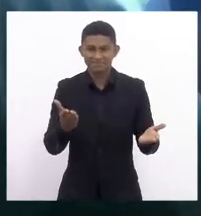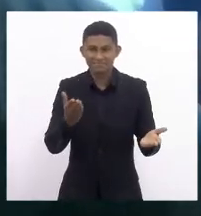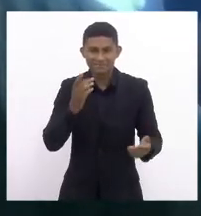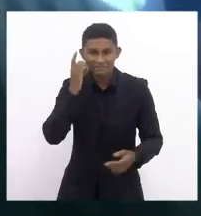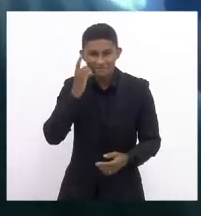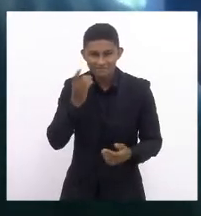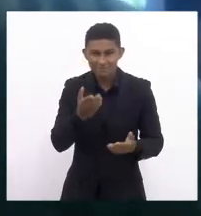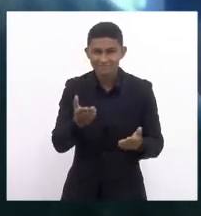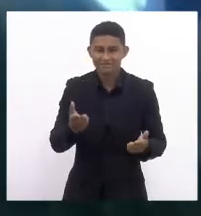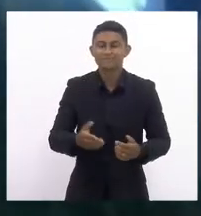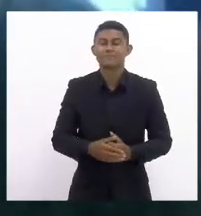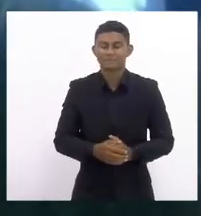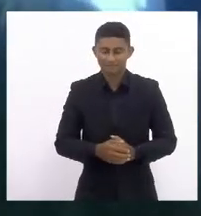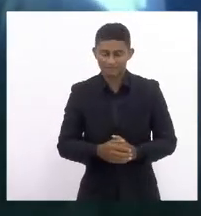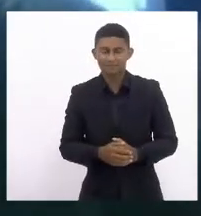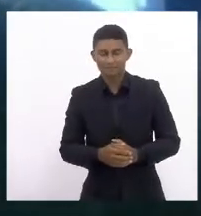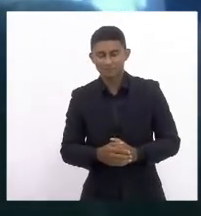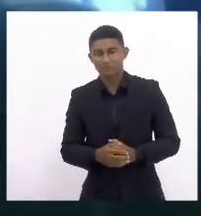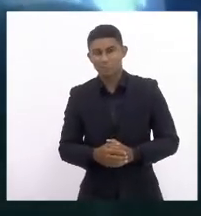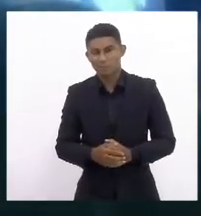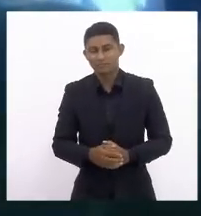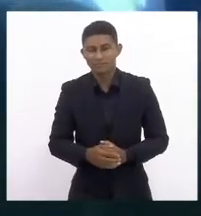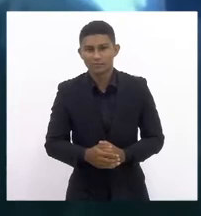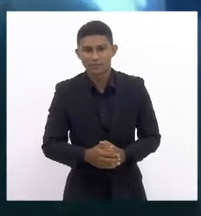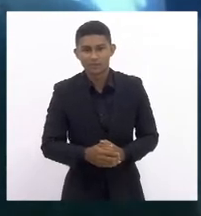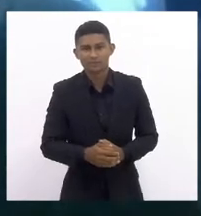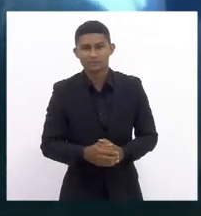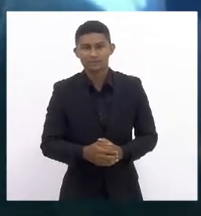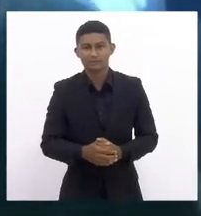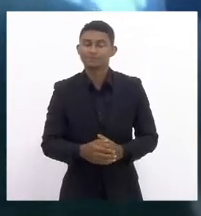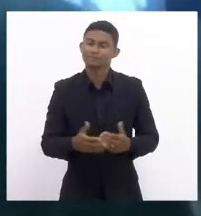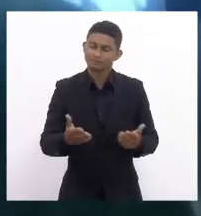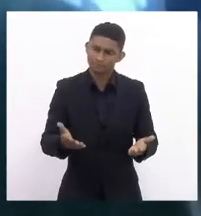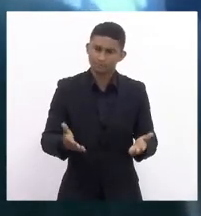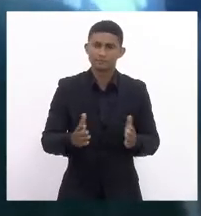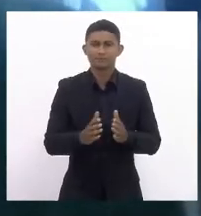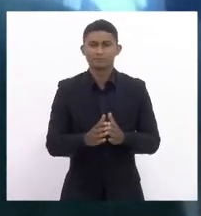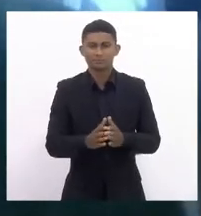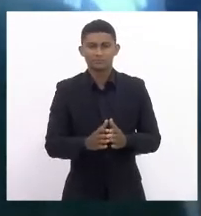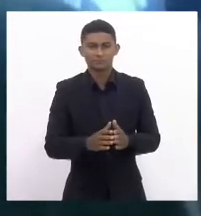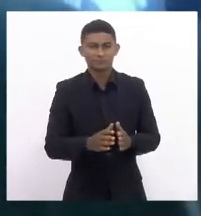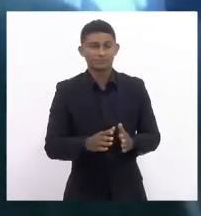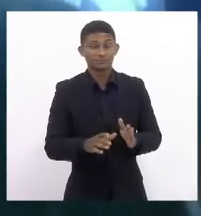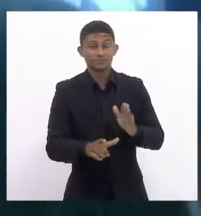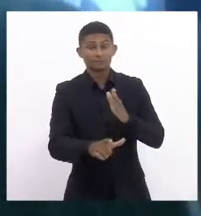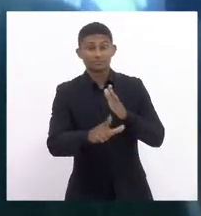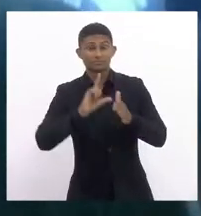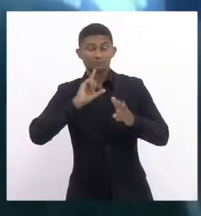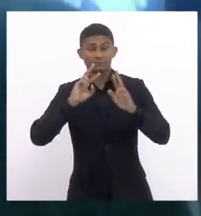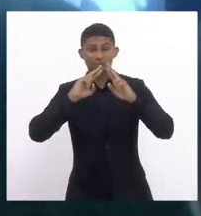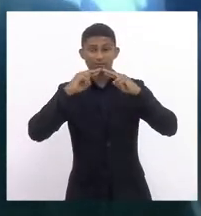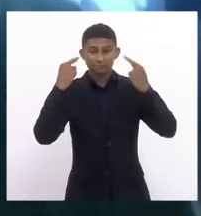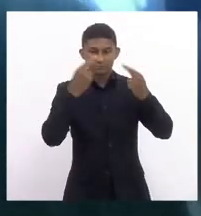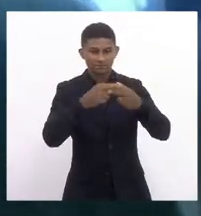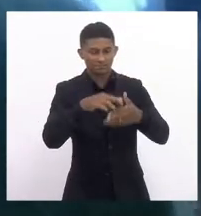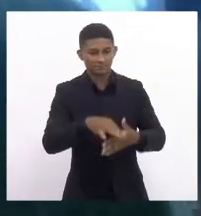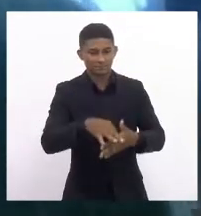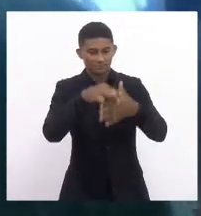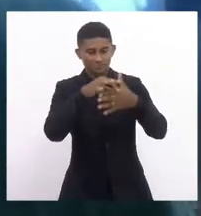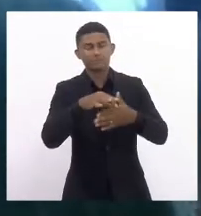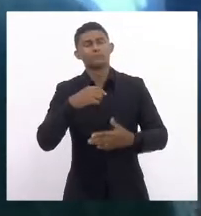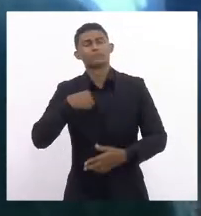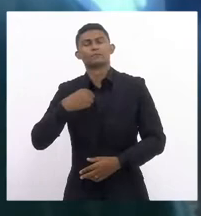colegas deputados. Então, participamos ativamente da reunião do Colégio de Líderes. E,